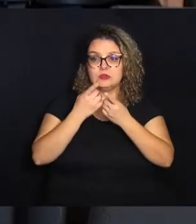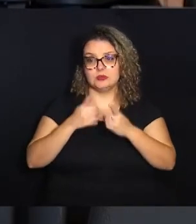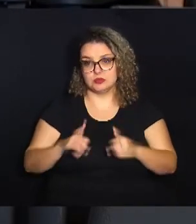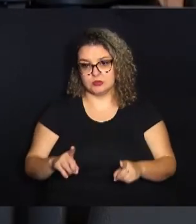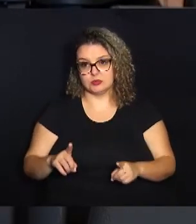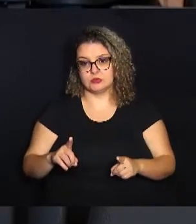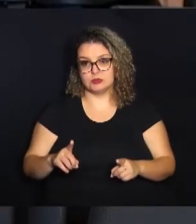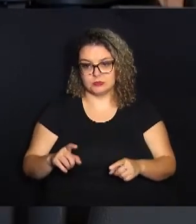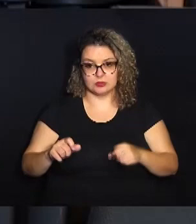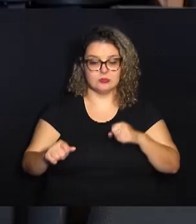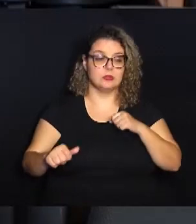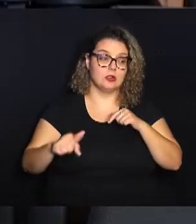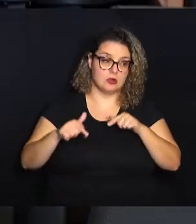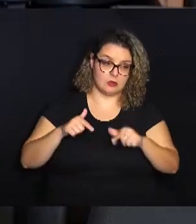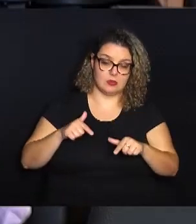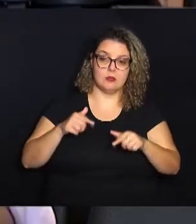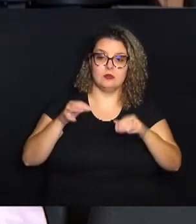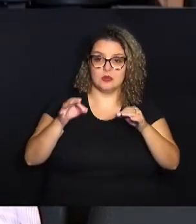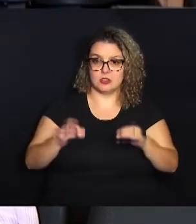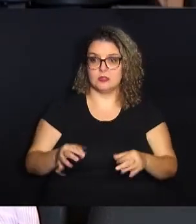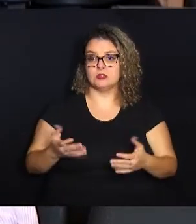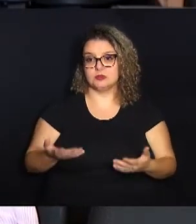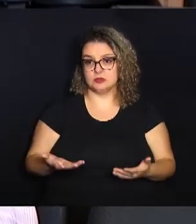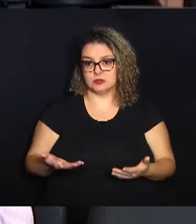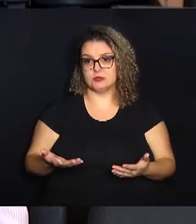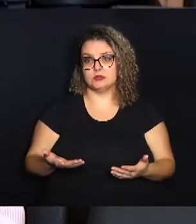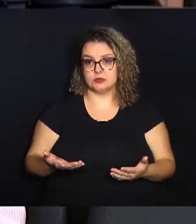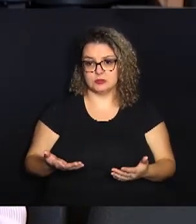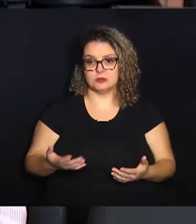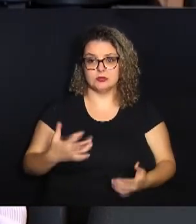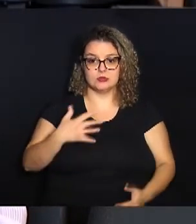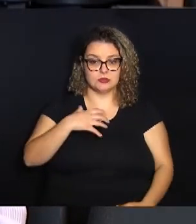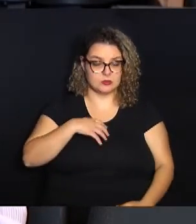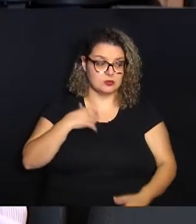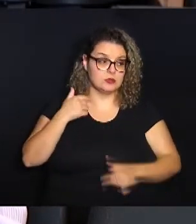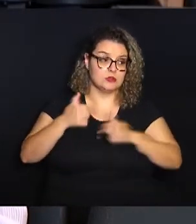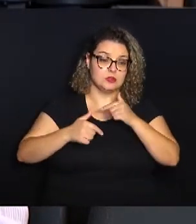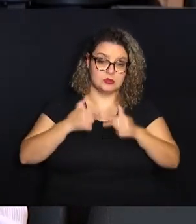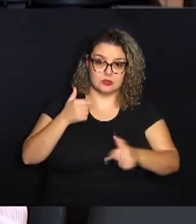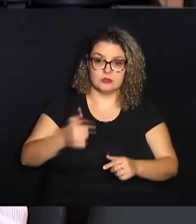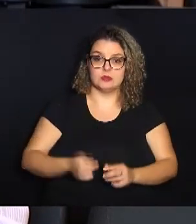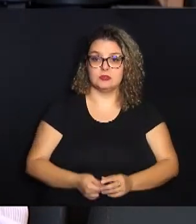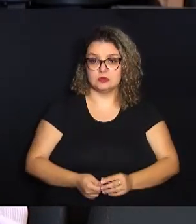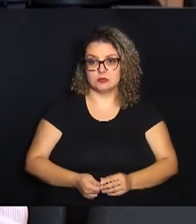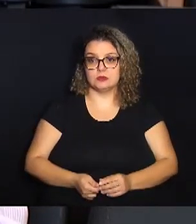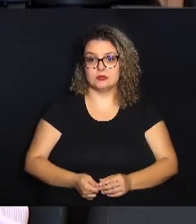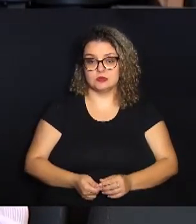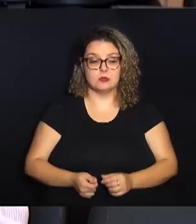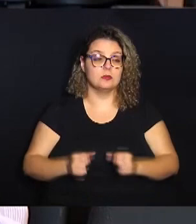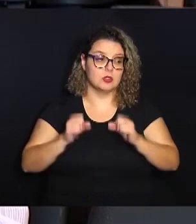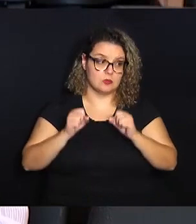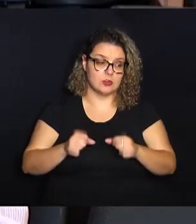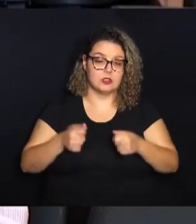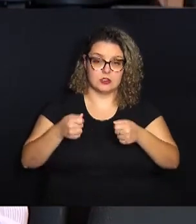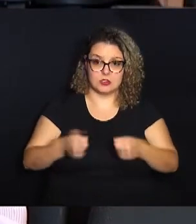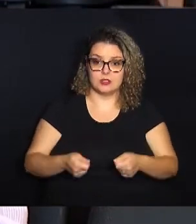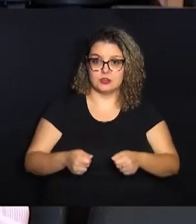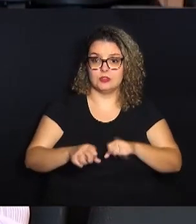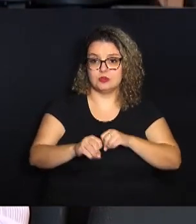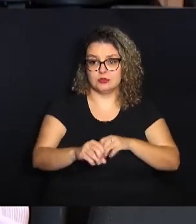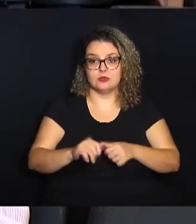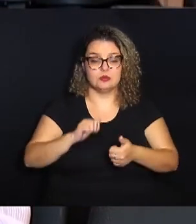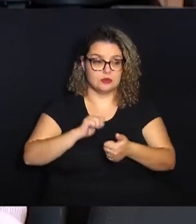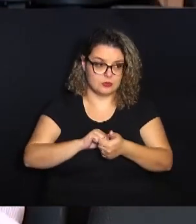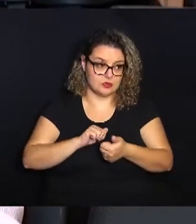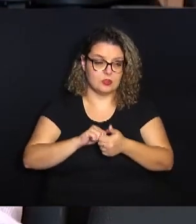a formação necessária e as condições de trabalho para poder garantir educação de qualidade aí